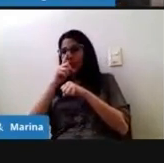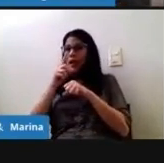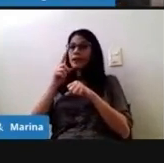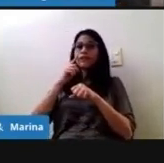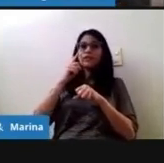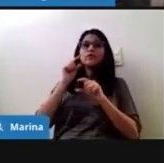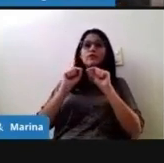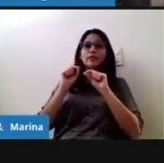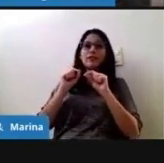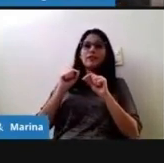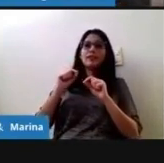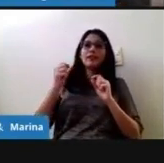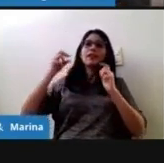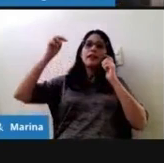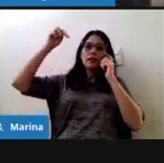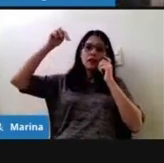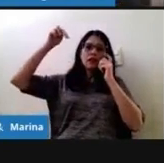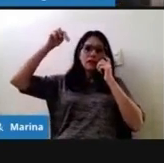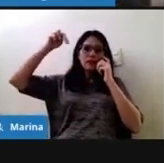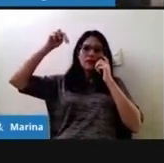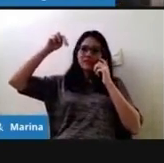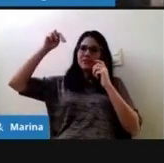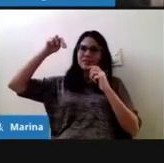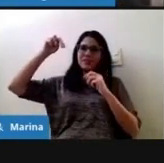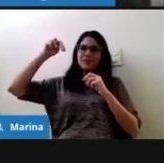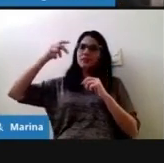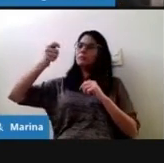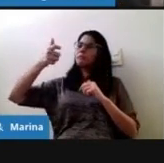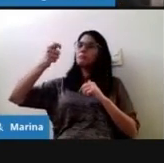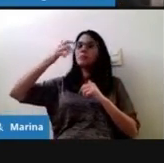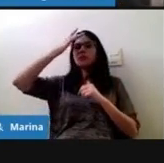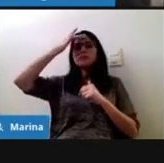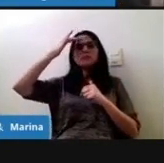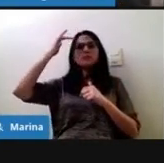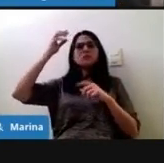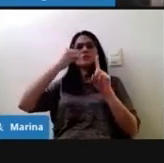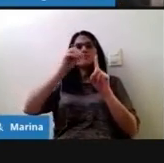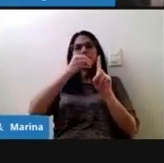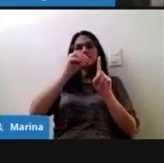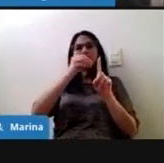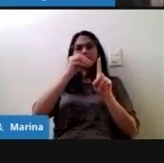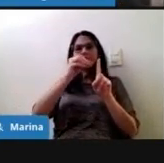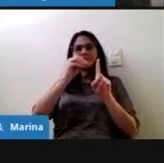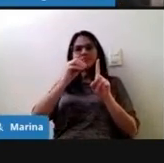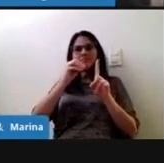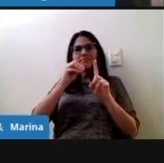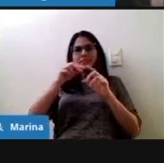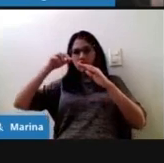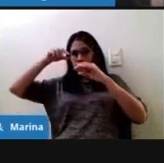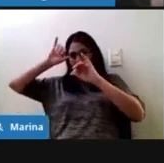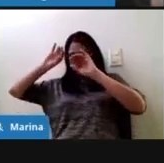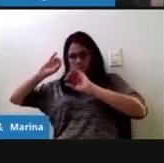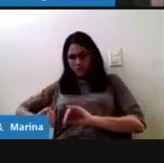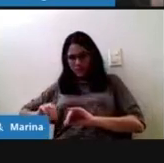região norte de Minas como uma área de menor vulnerabilidade e a região da Zona da